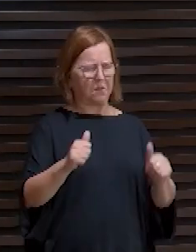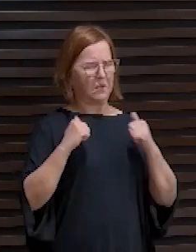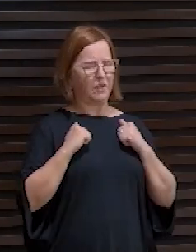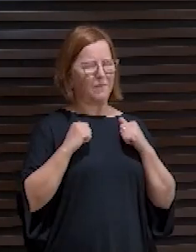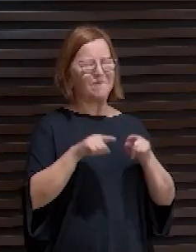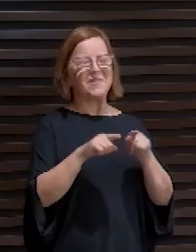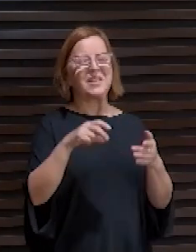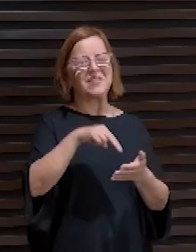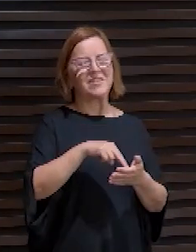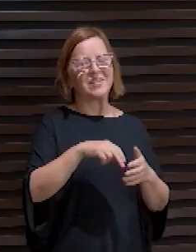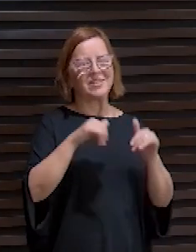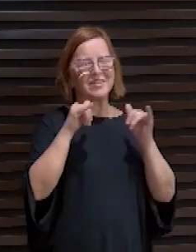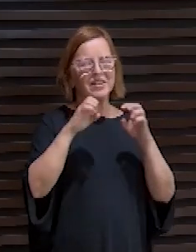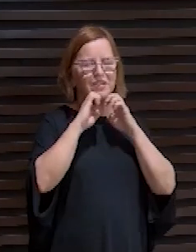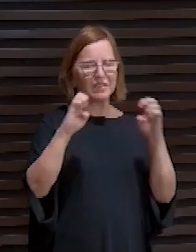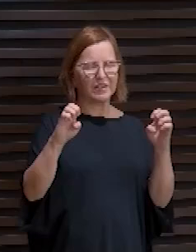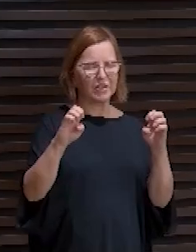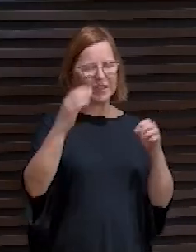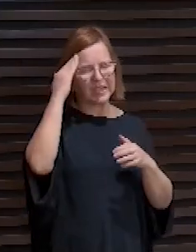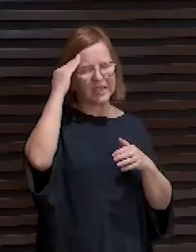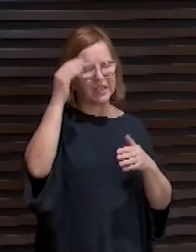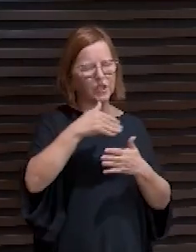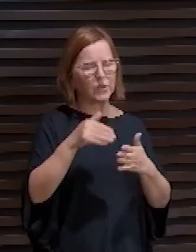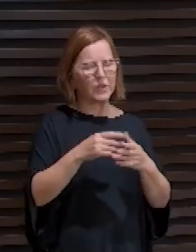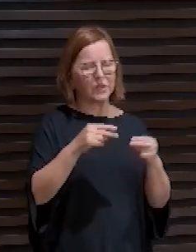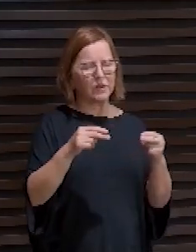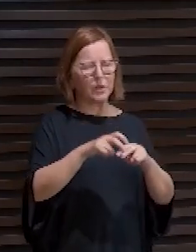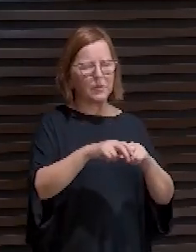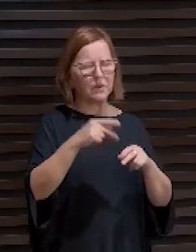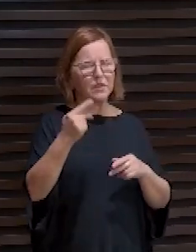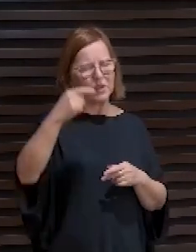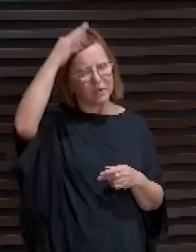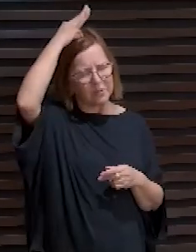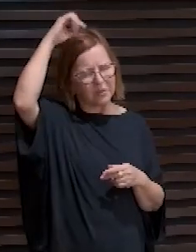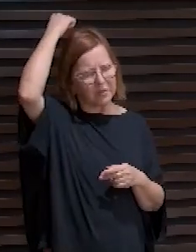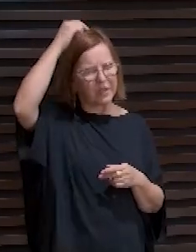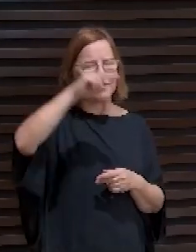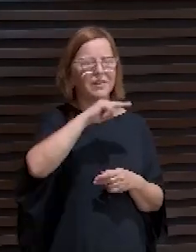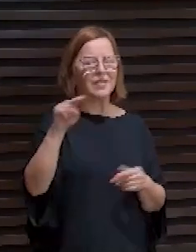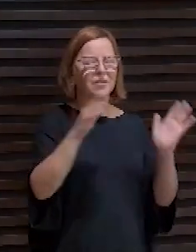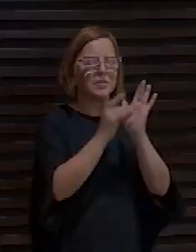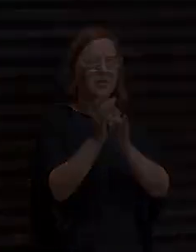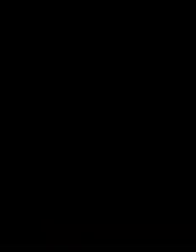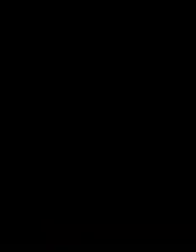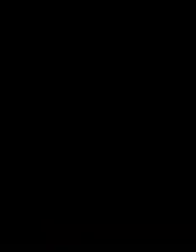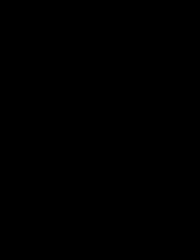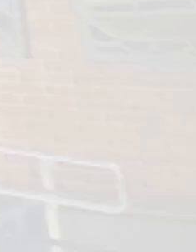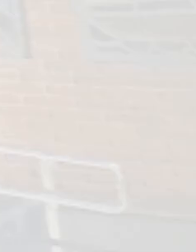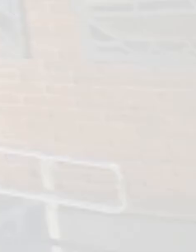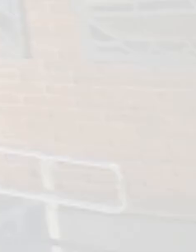proclamação do Evangelho, discernindo todas as coisas por teu Santo Espírito. Em nome de Jesus. Amém. Amém.